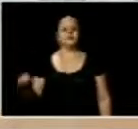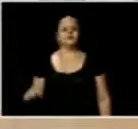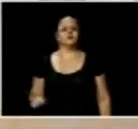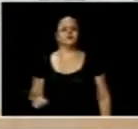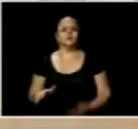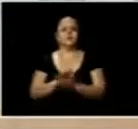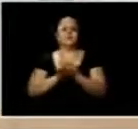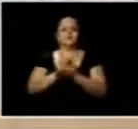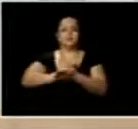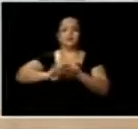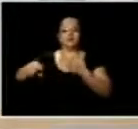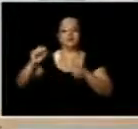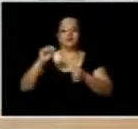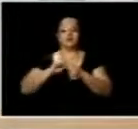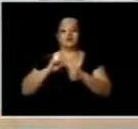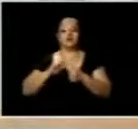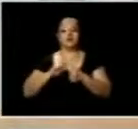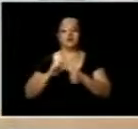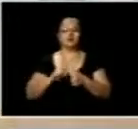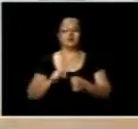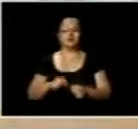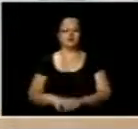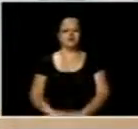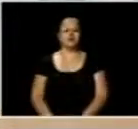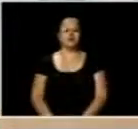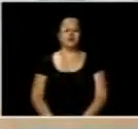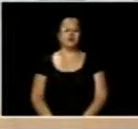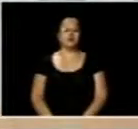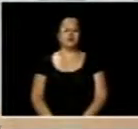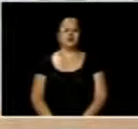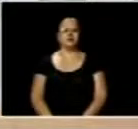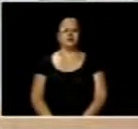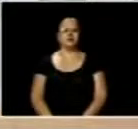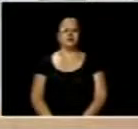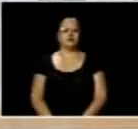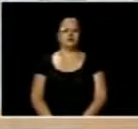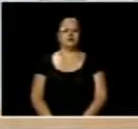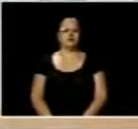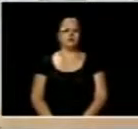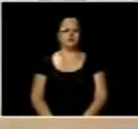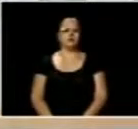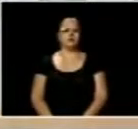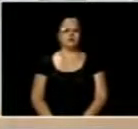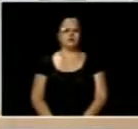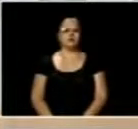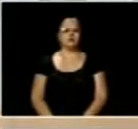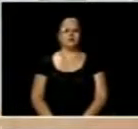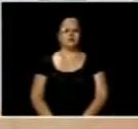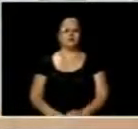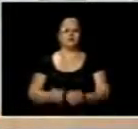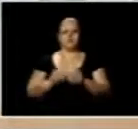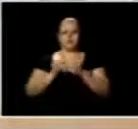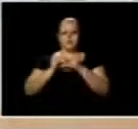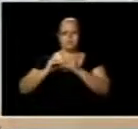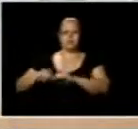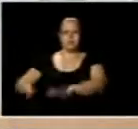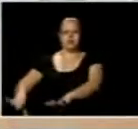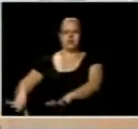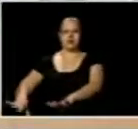executado. É por isso que está desse jeito. É por isso que está abandonado o patrimônio da cidade.